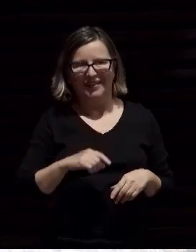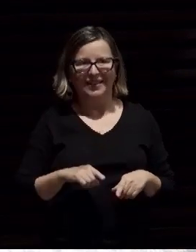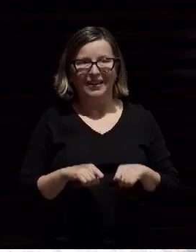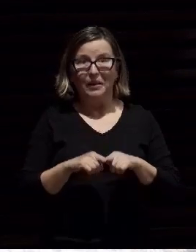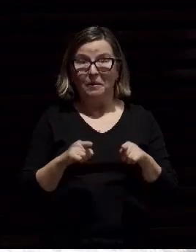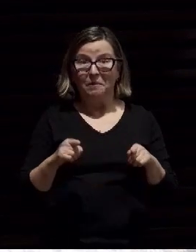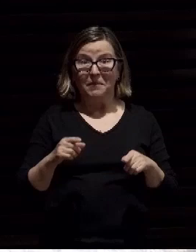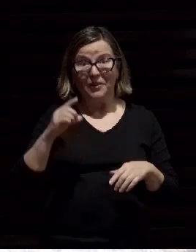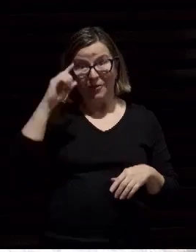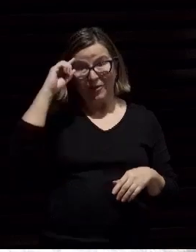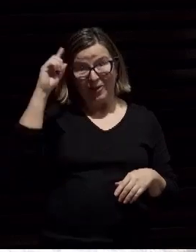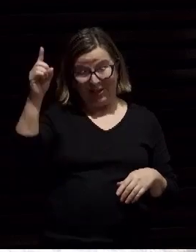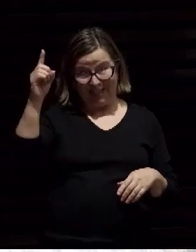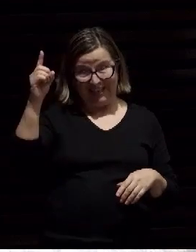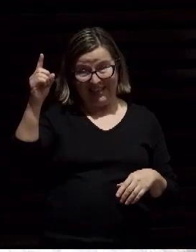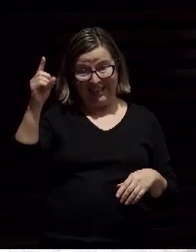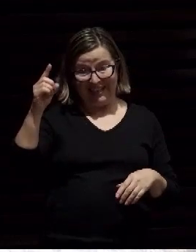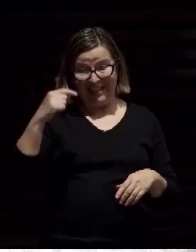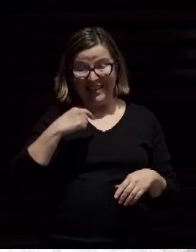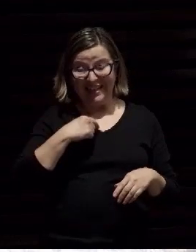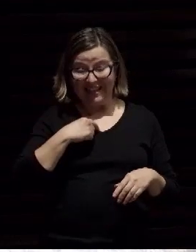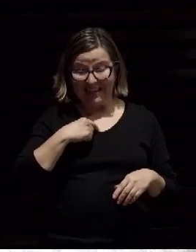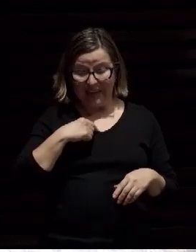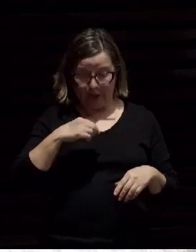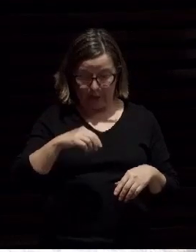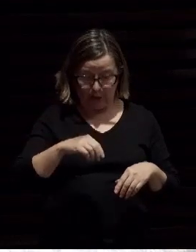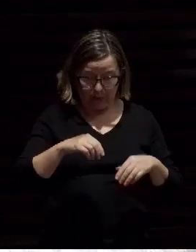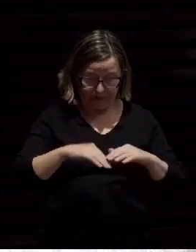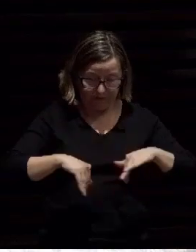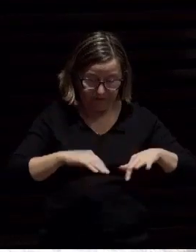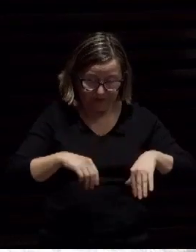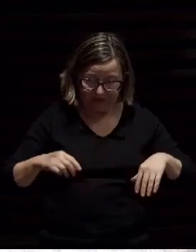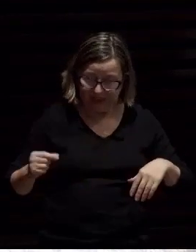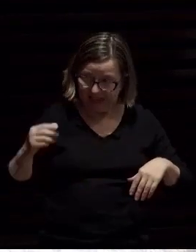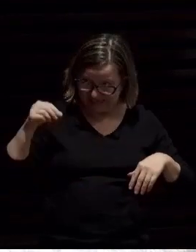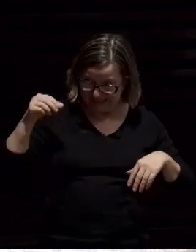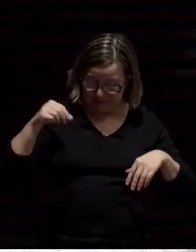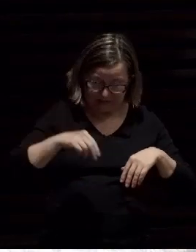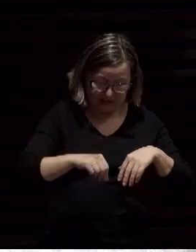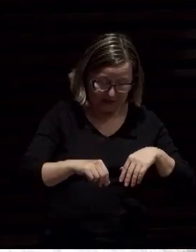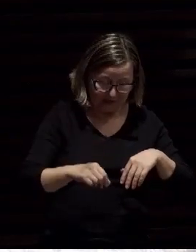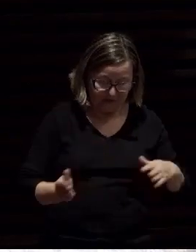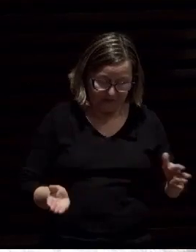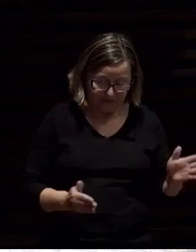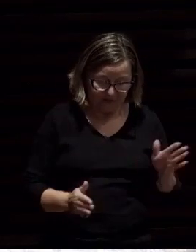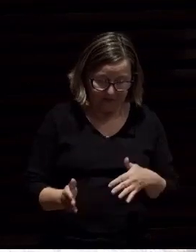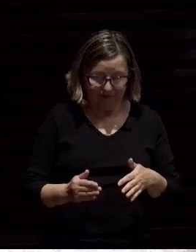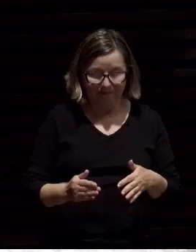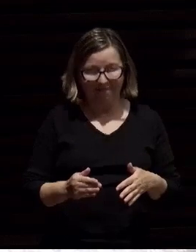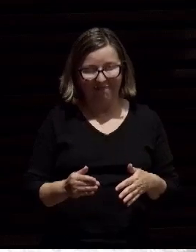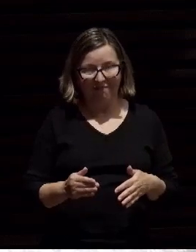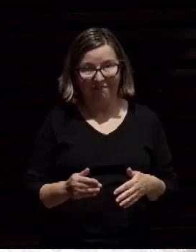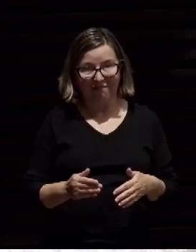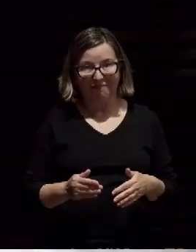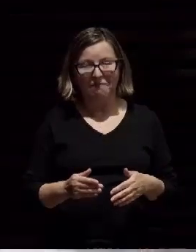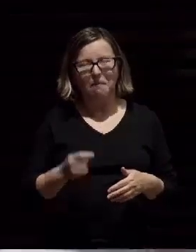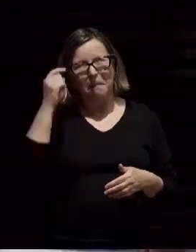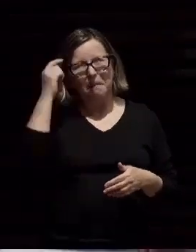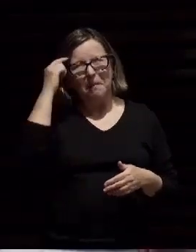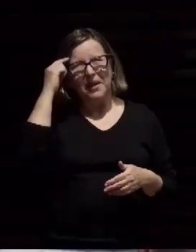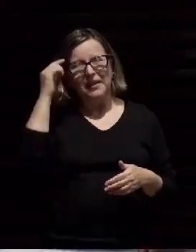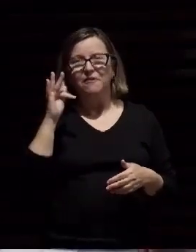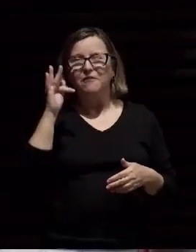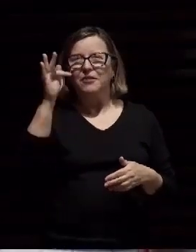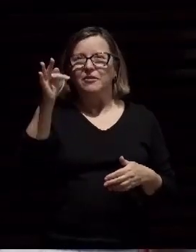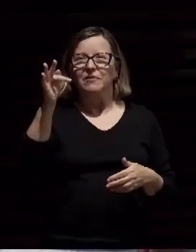topo daquela árvore, que ainda só existia em potência. Não havia